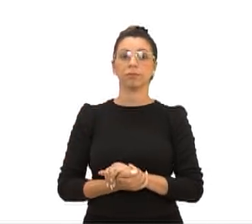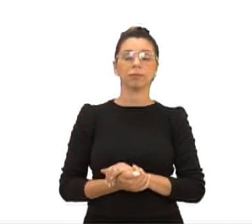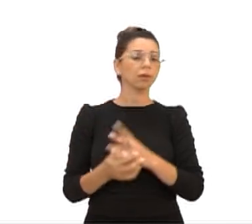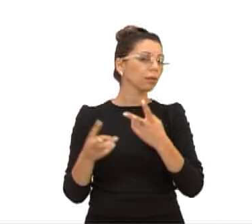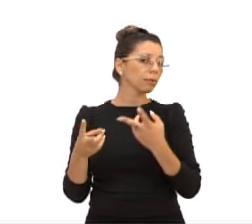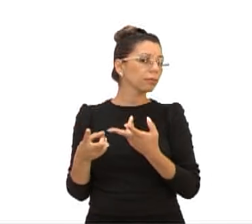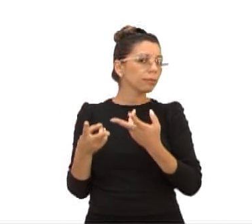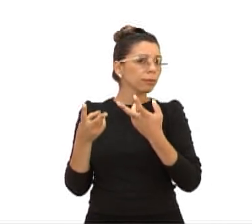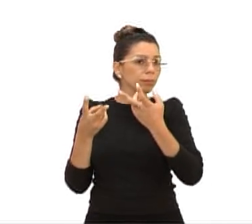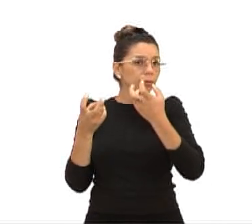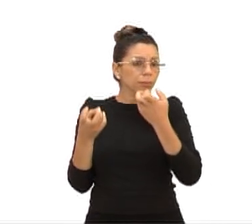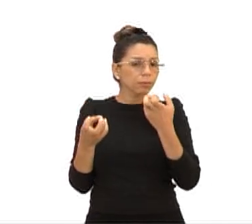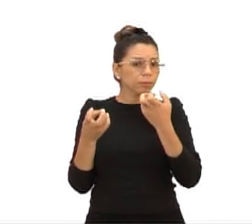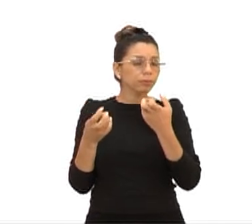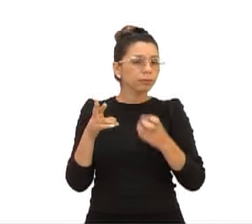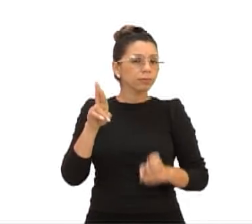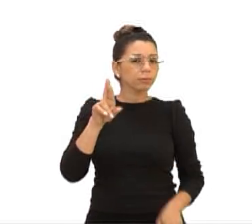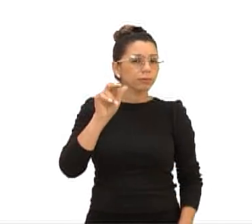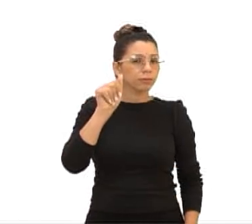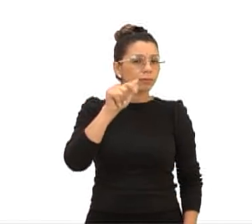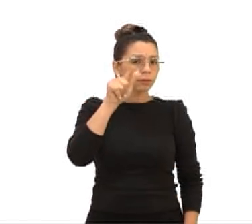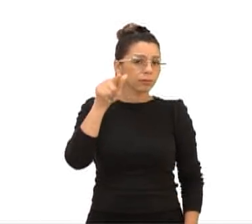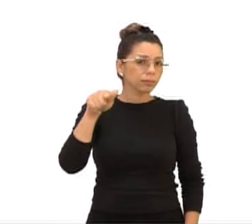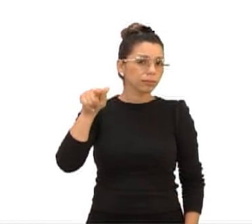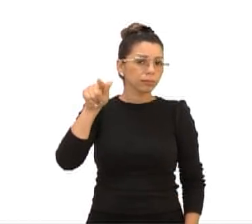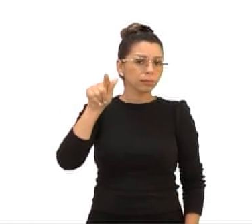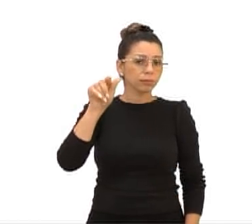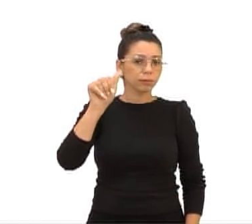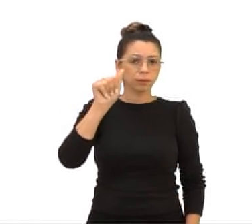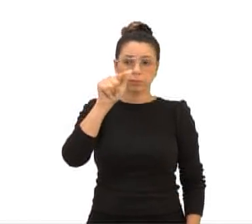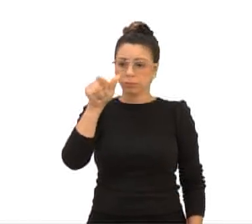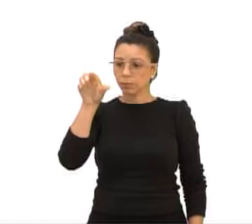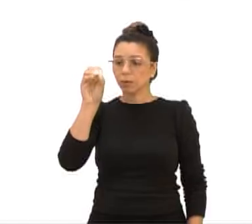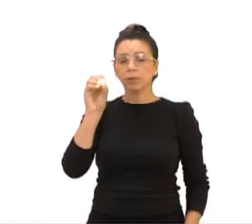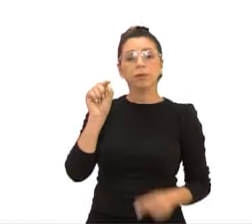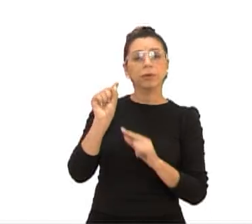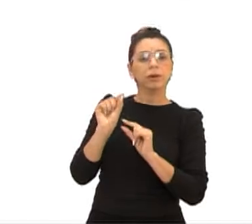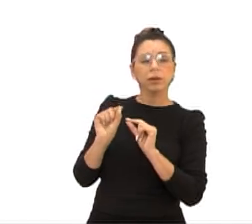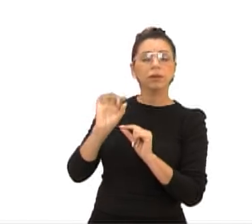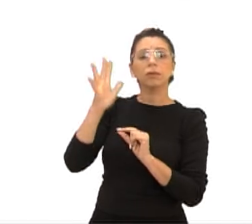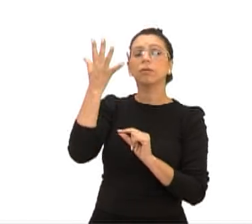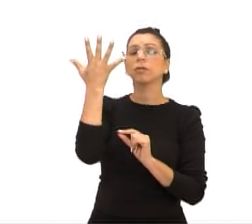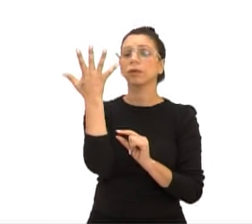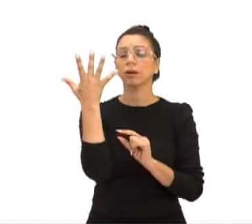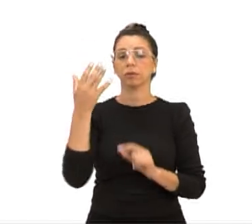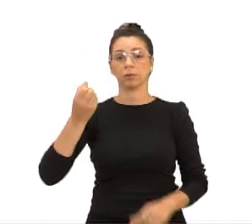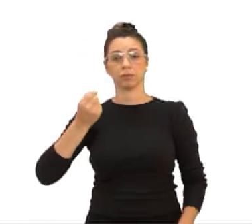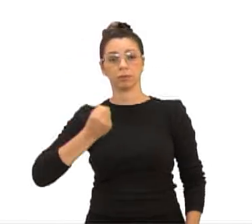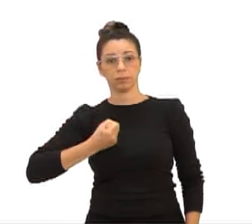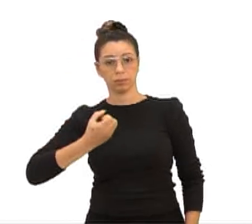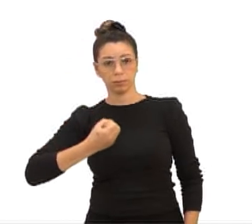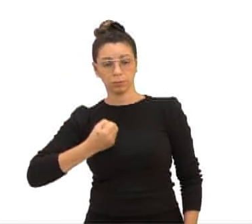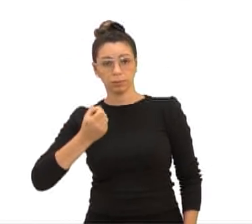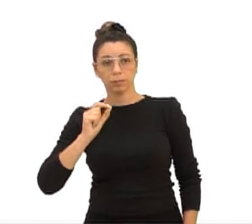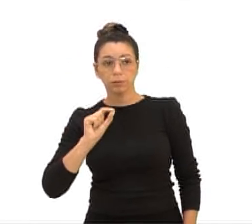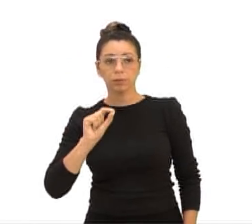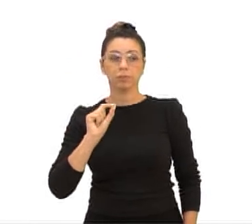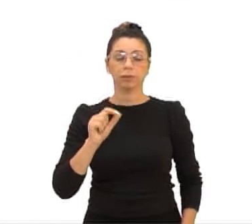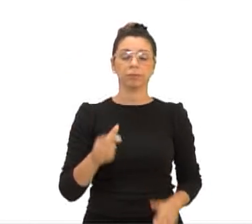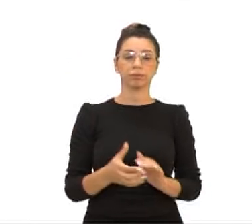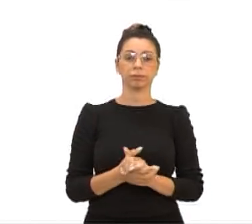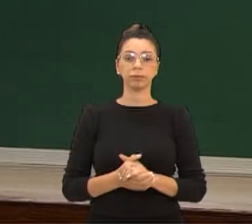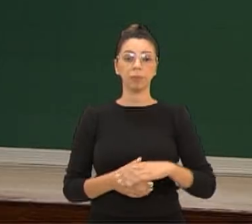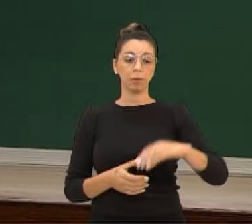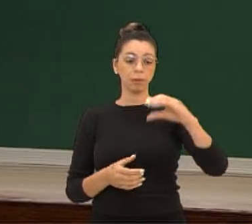vou calcular essa razão, olha o que acontece, pessoal. Embora os números do comprimento e